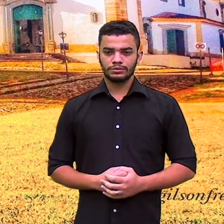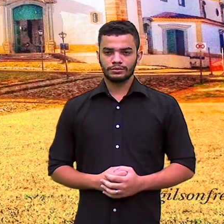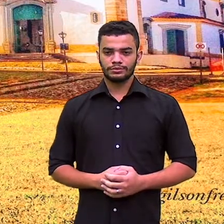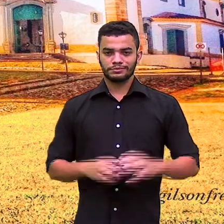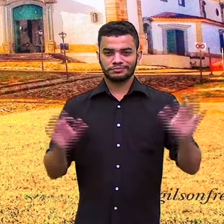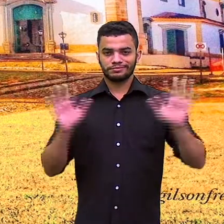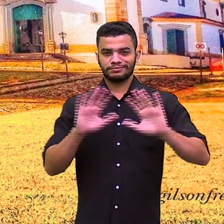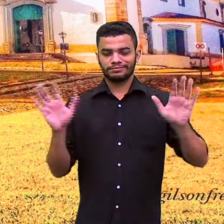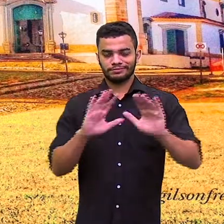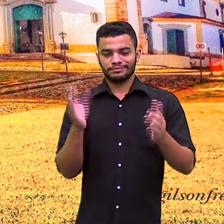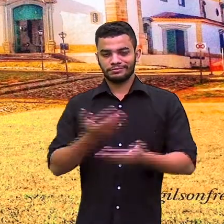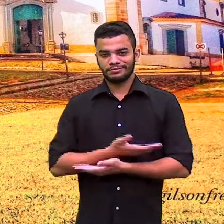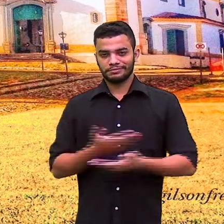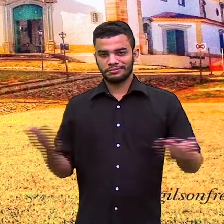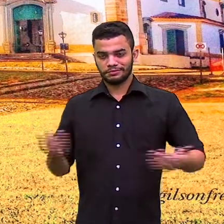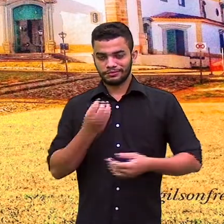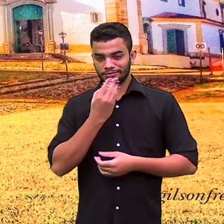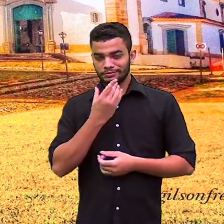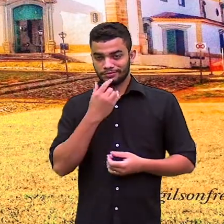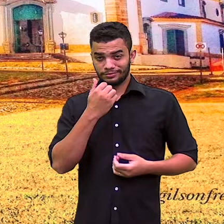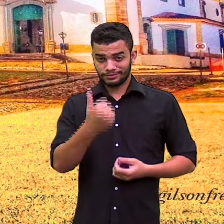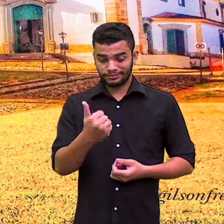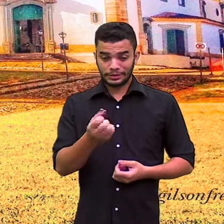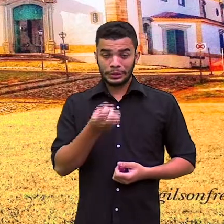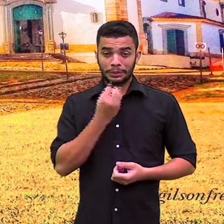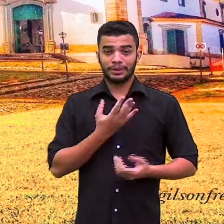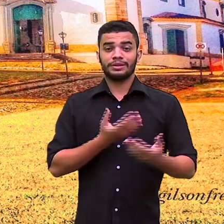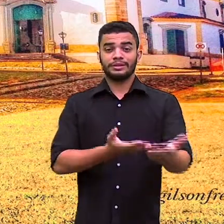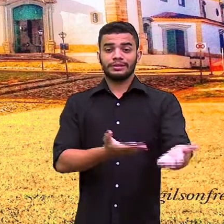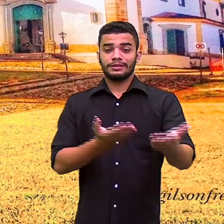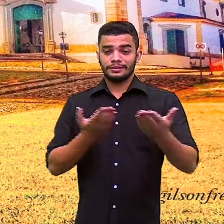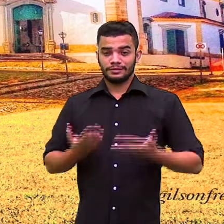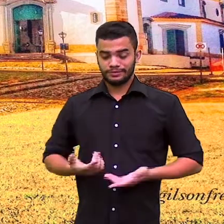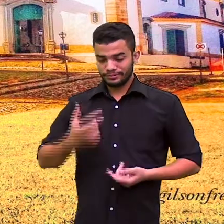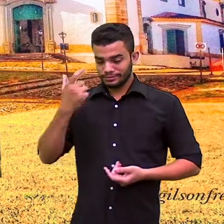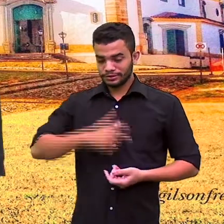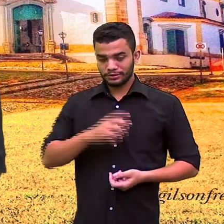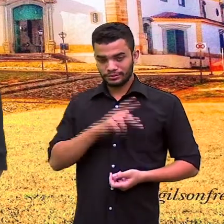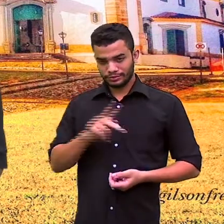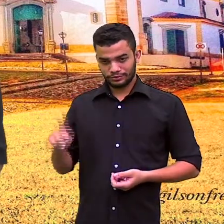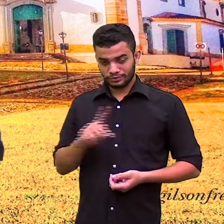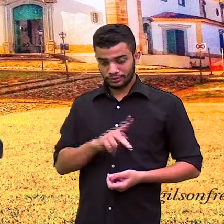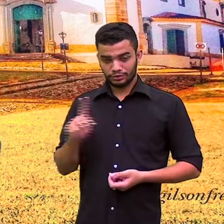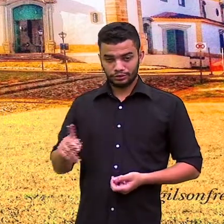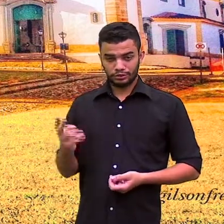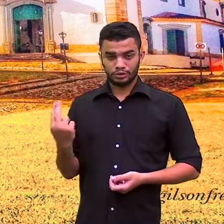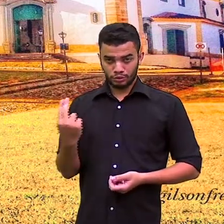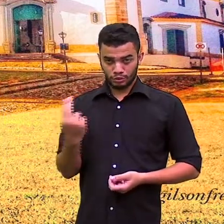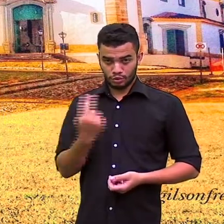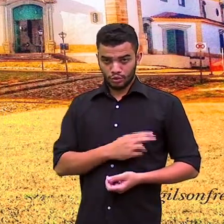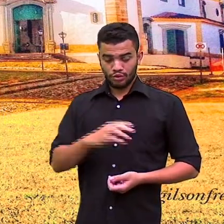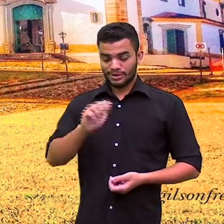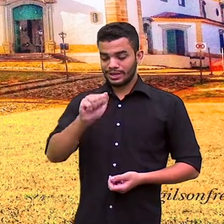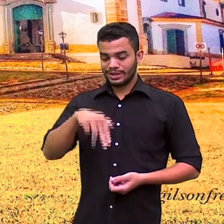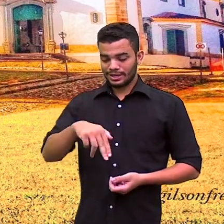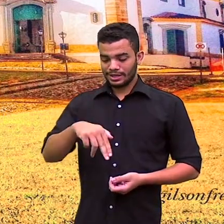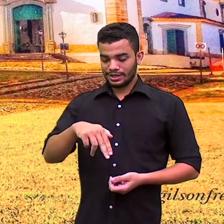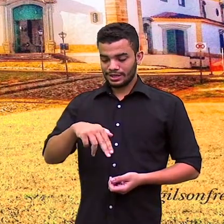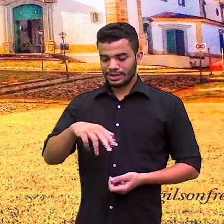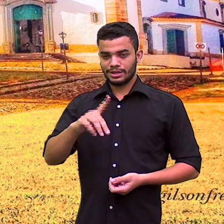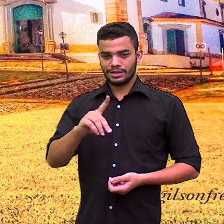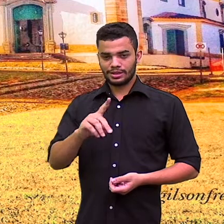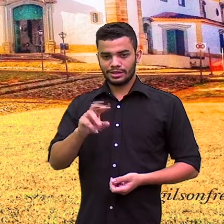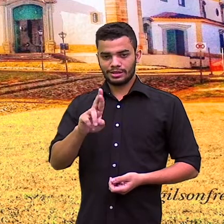Olá, galera! Sejam bem-vindos à nossa aula de hoje. Sou Andresa Magalhães, sua professora. Hoje nós vamos falar,